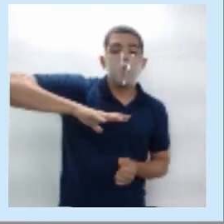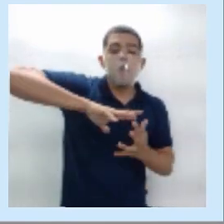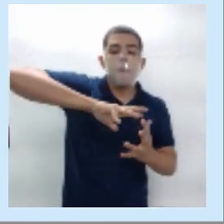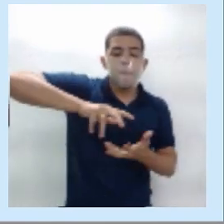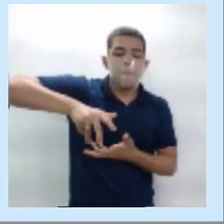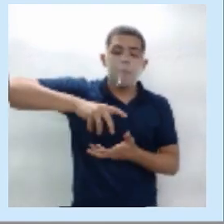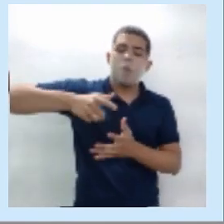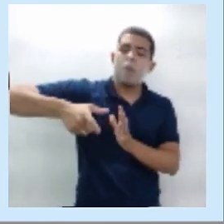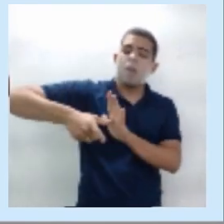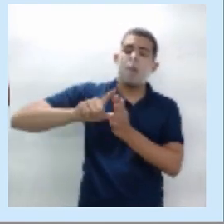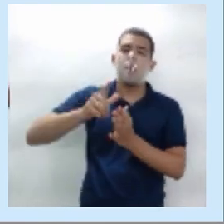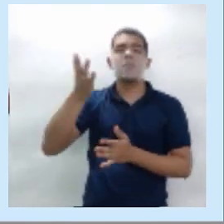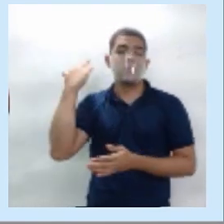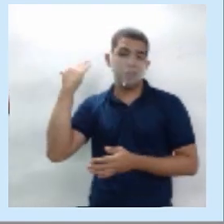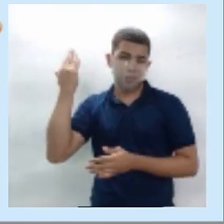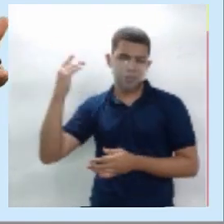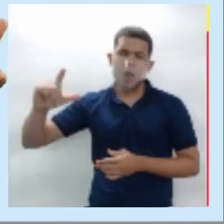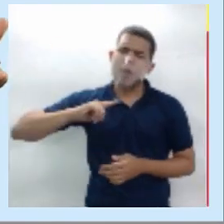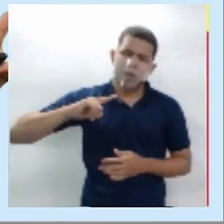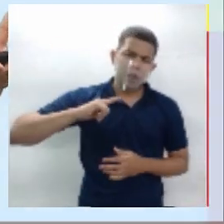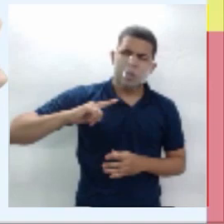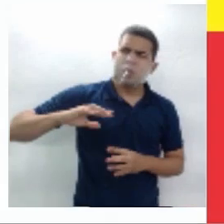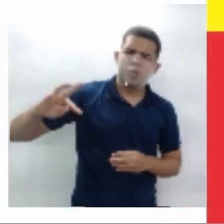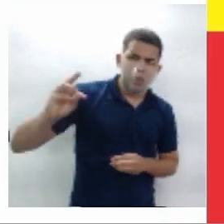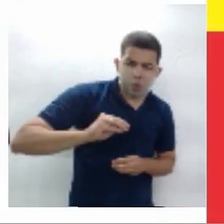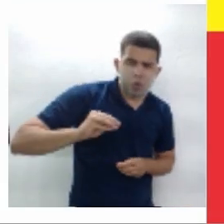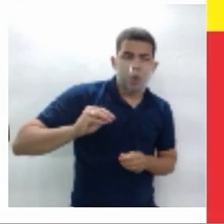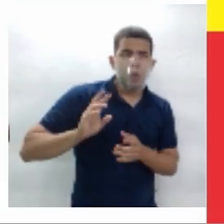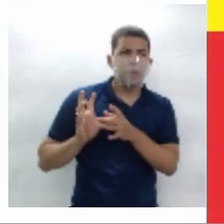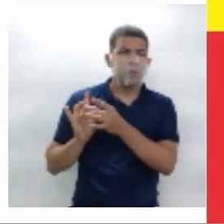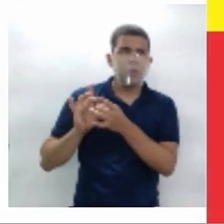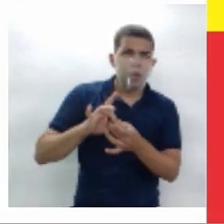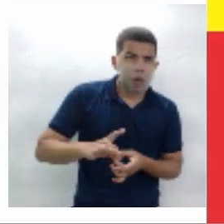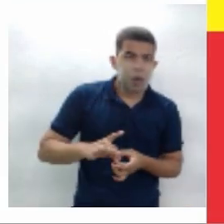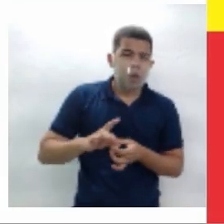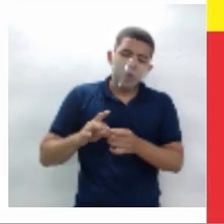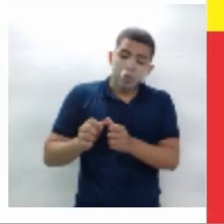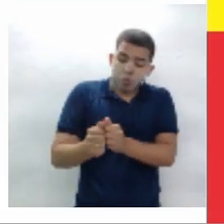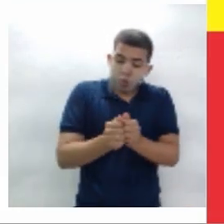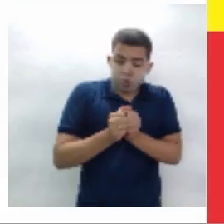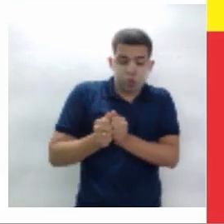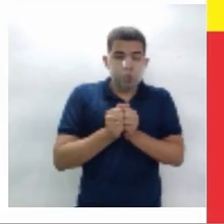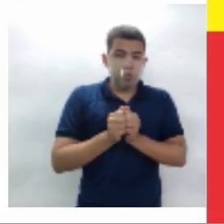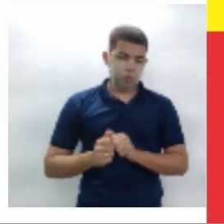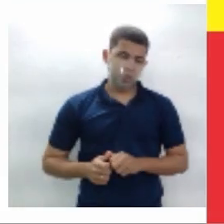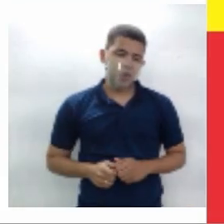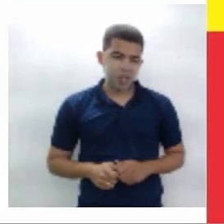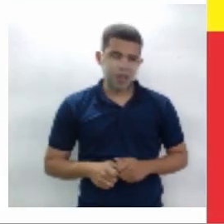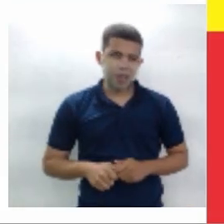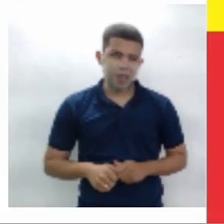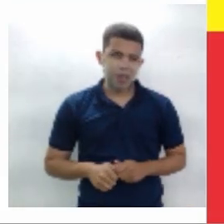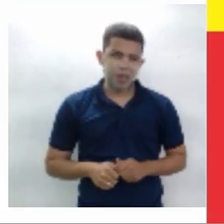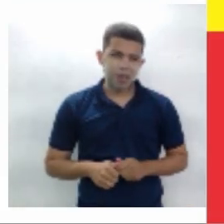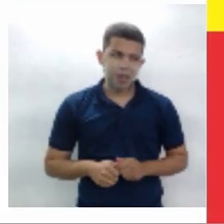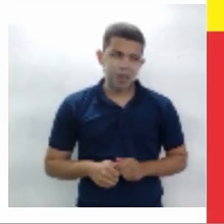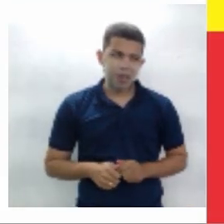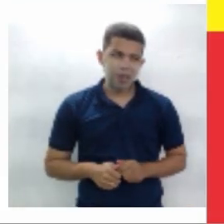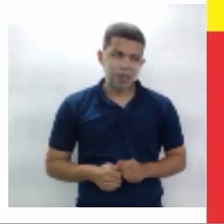antes, ele tinha todos os seus continentes juntos,